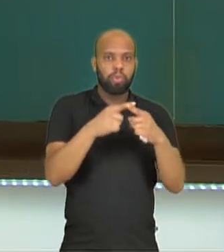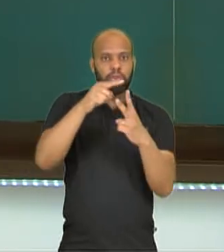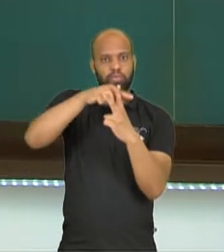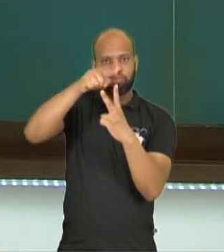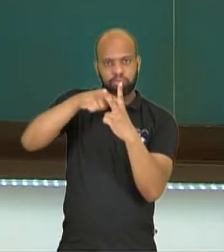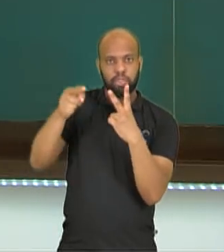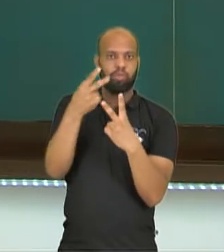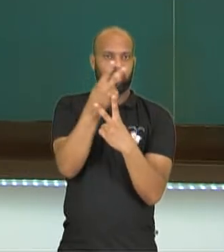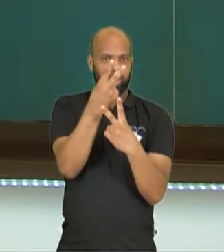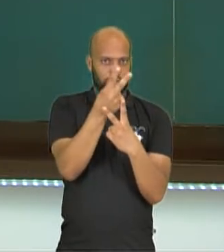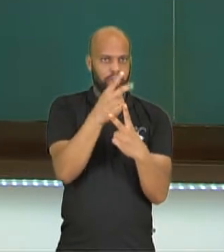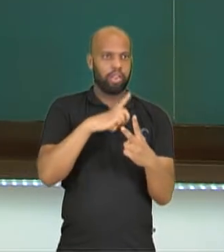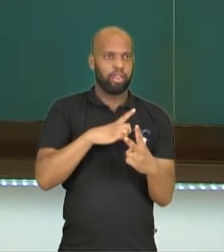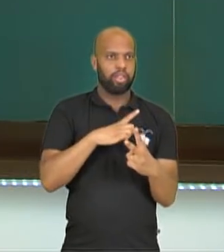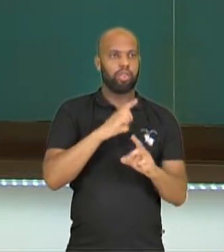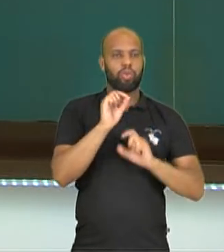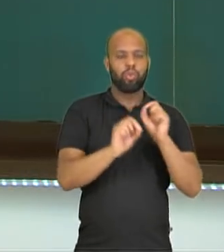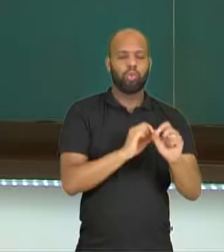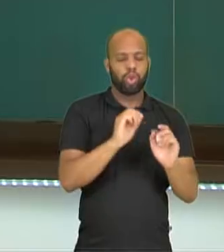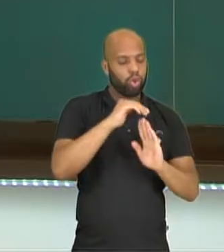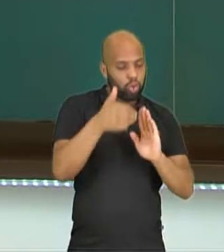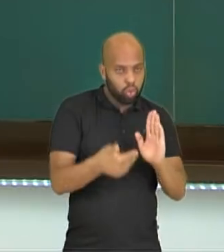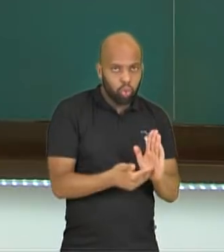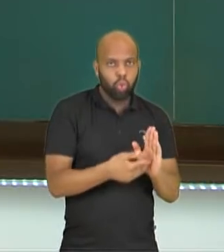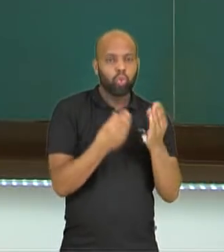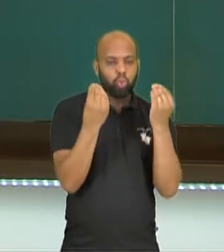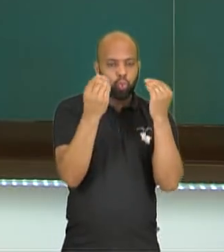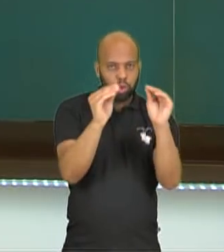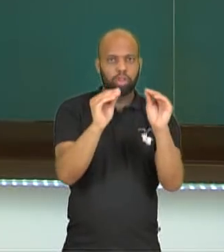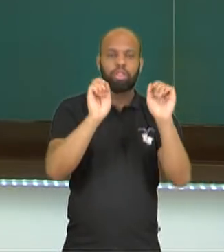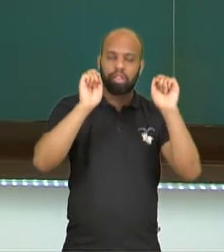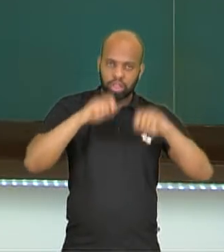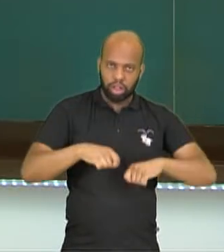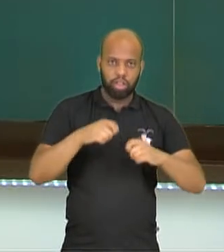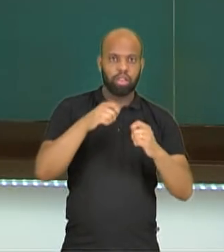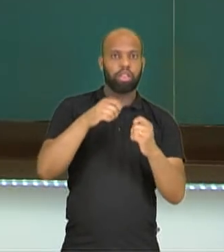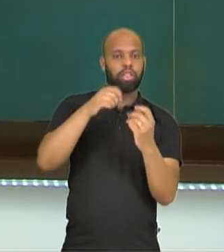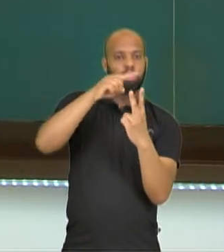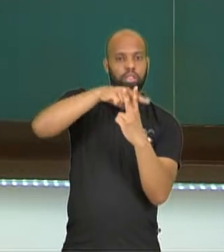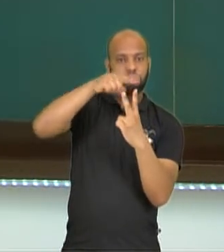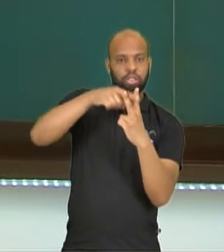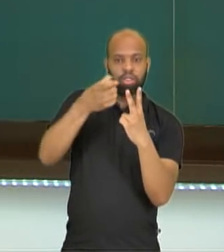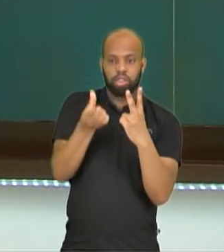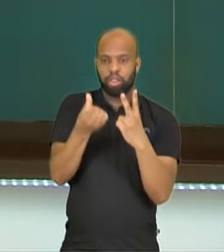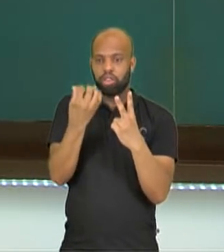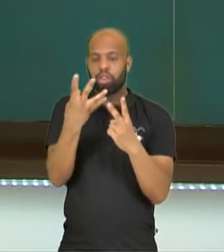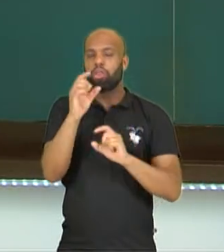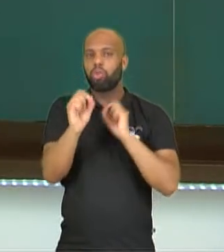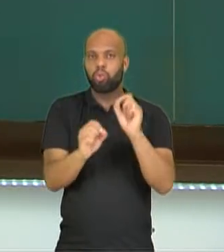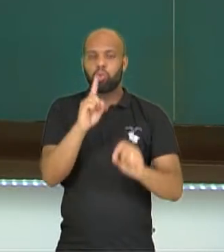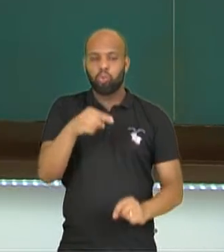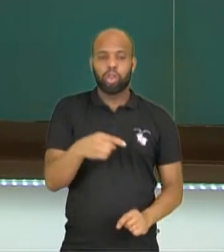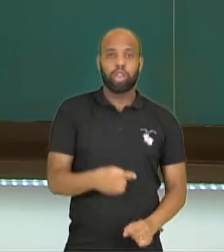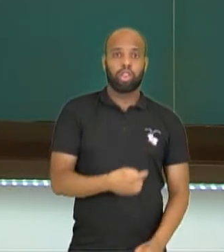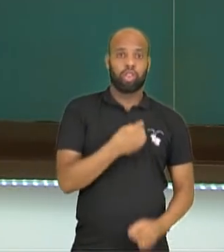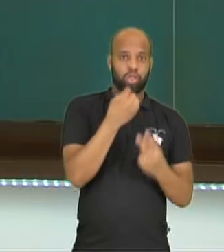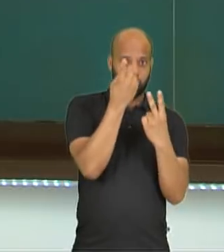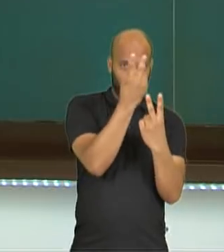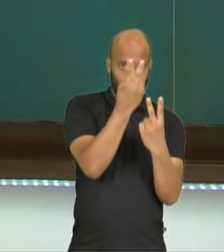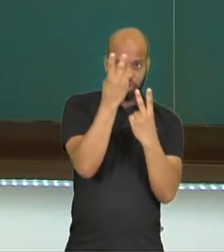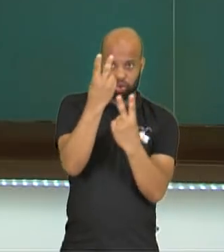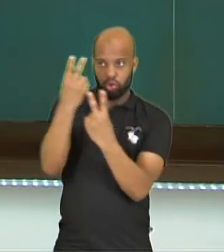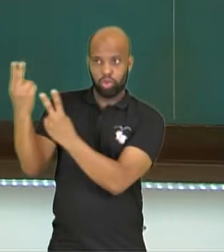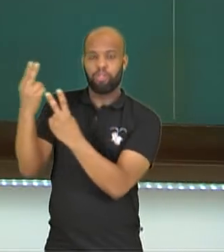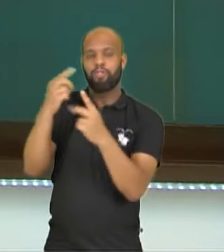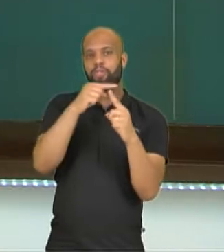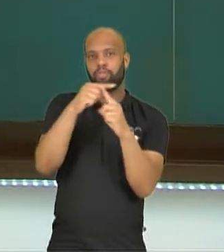uma dupla, outra e outra. Não ficou ninguém sozinho. Então aqui, 64 é 2 ao quadrado, vezes 2 ao quadrado, vezes 2 ao quadrado.